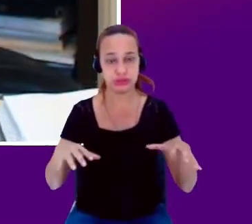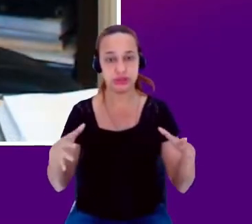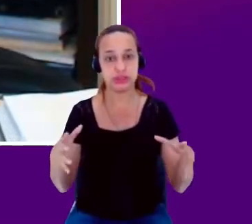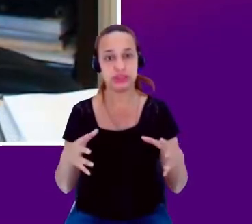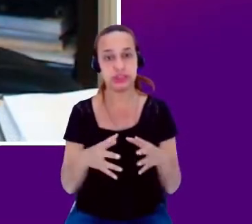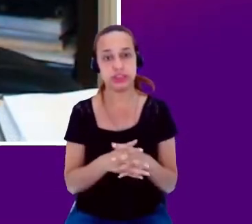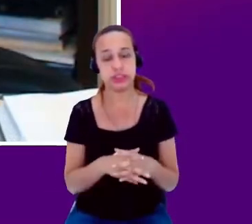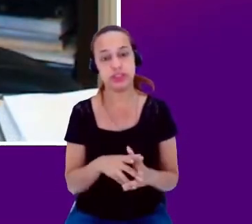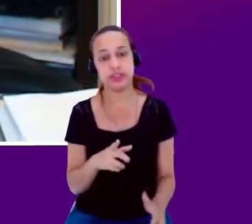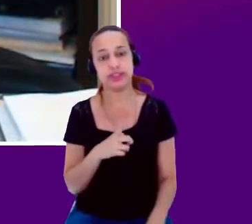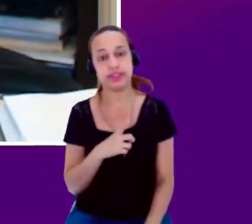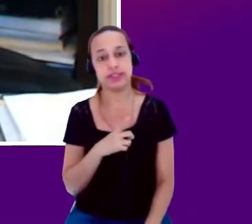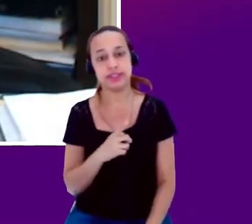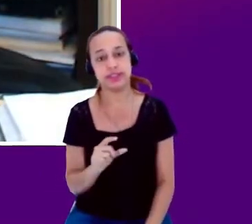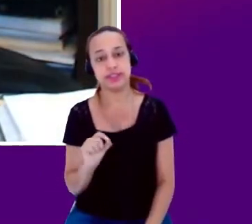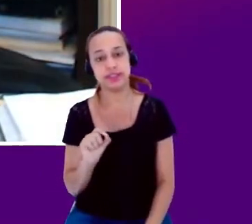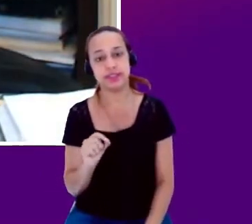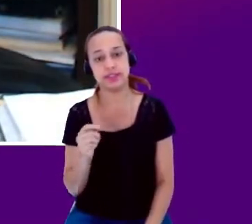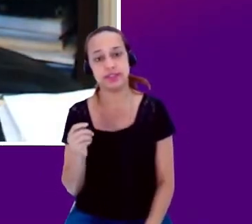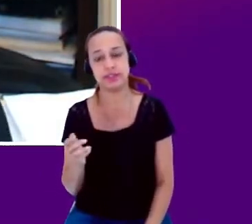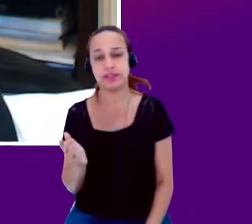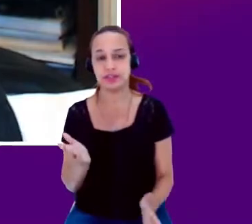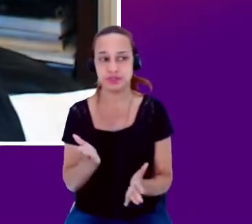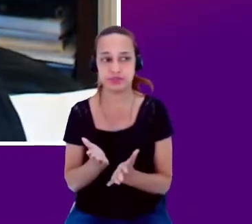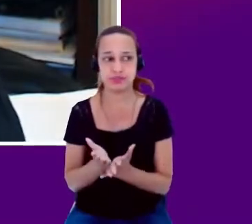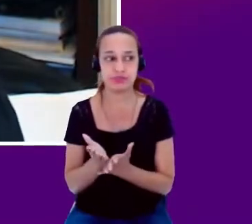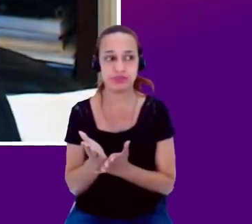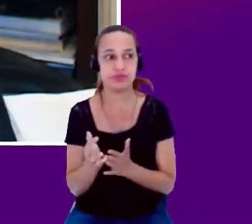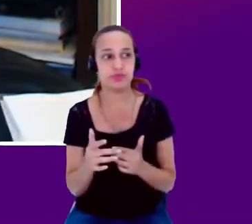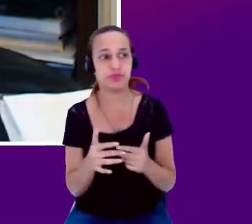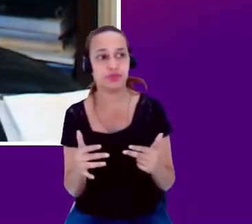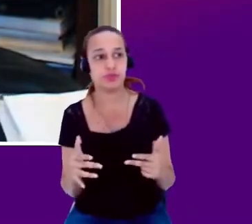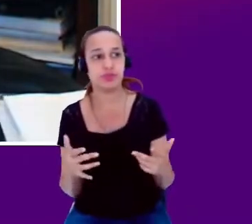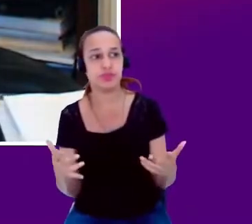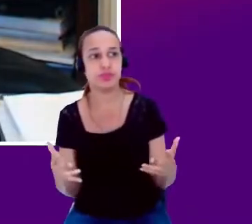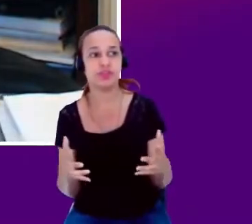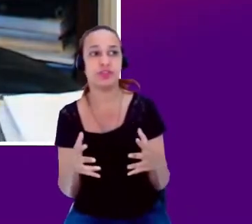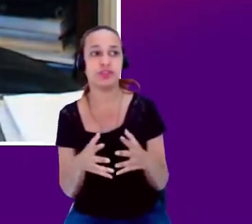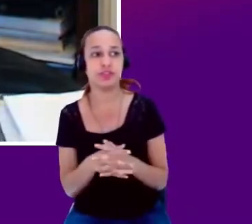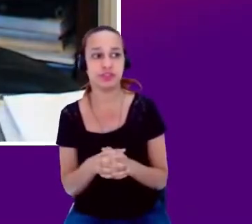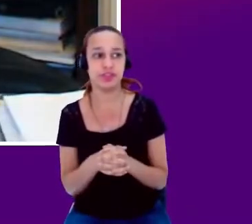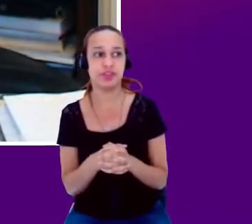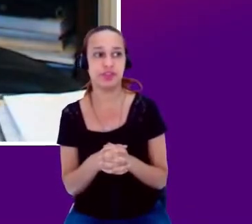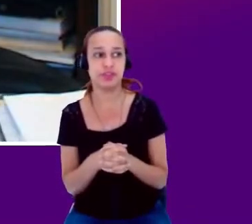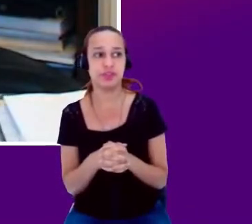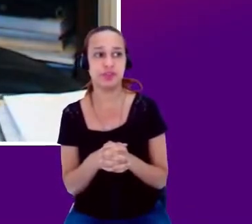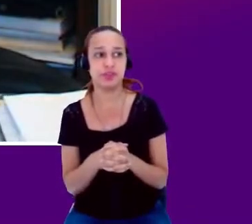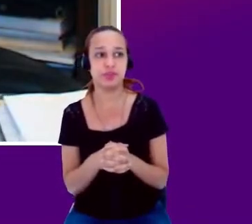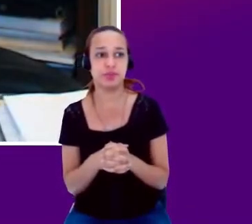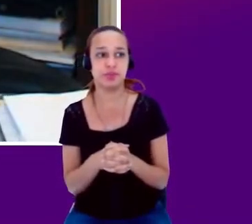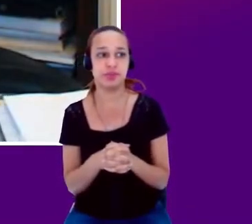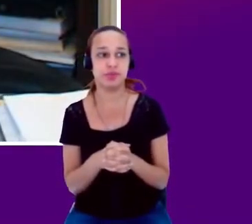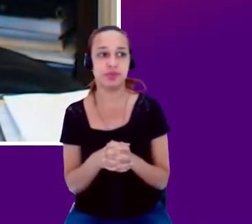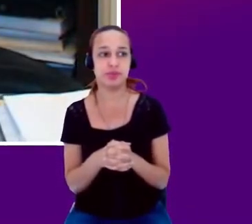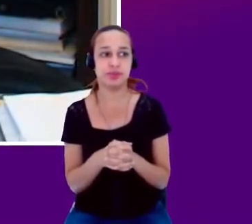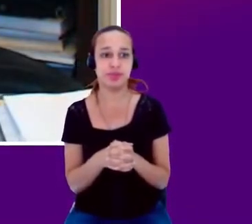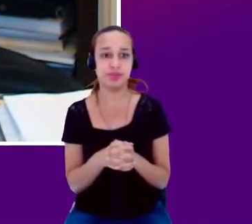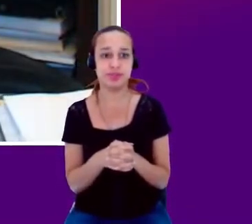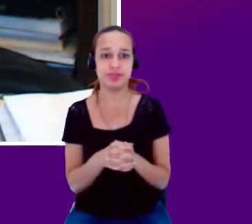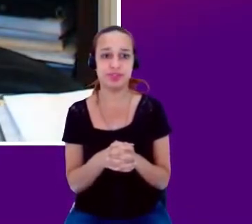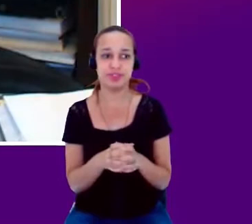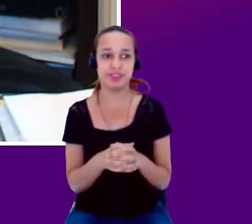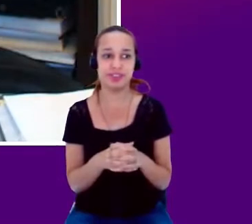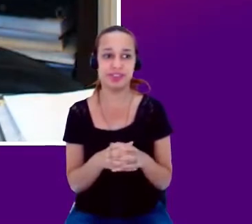que se reconduzem a algumas características imutáveis ou alheias ao controle do indivíduo, por exemplo, raça, idade, deficiência,